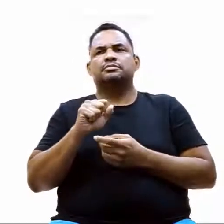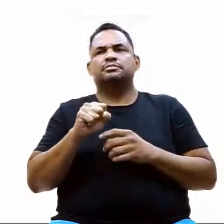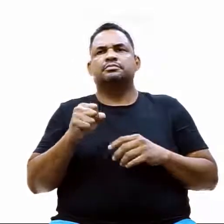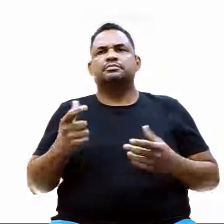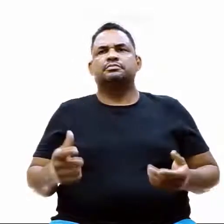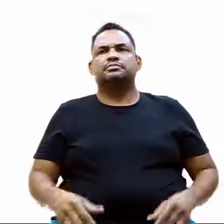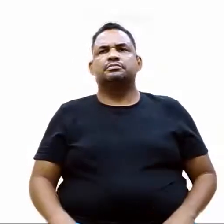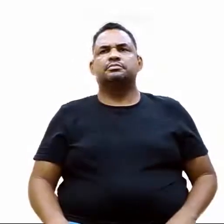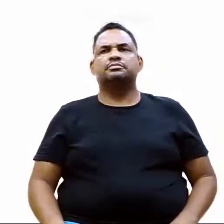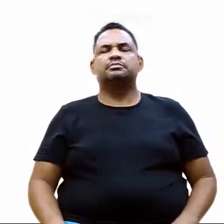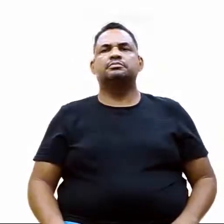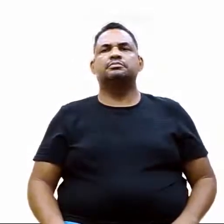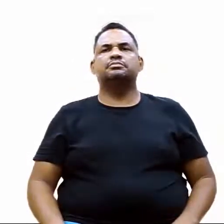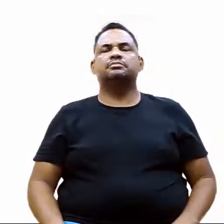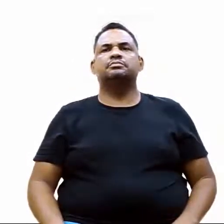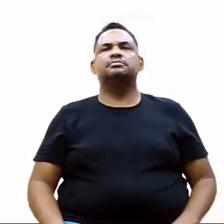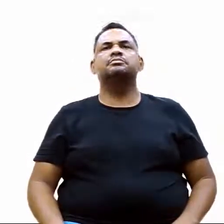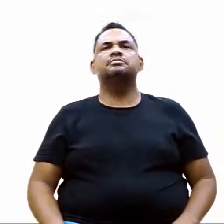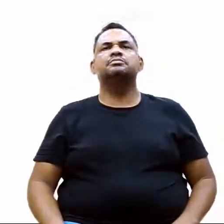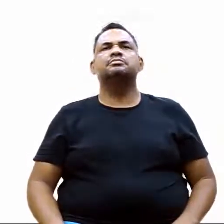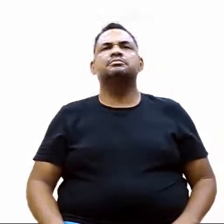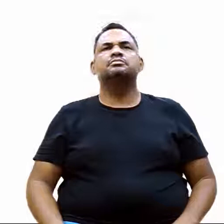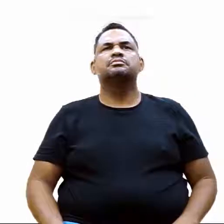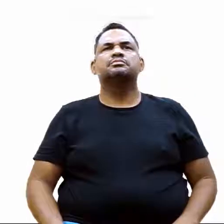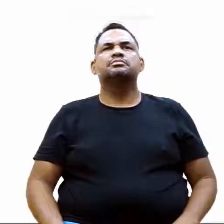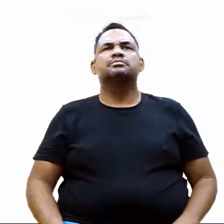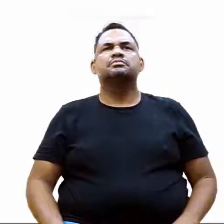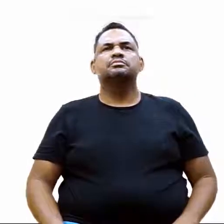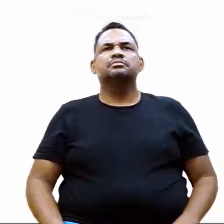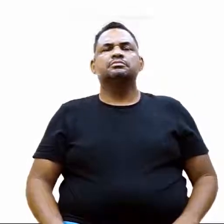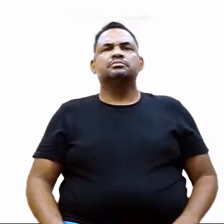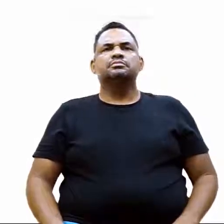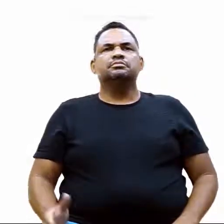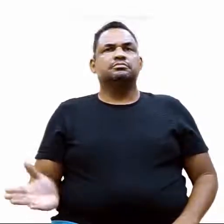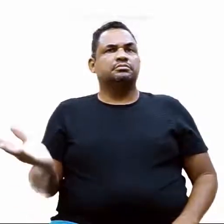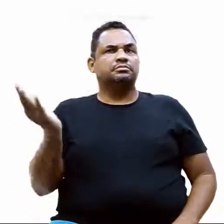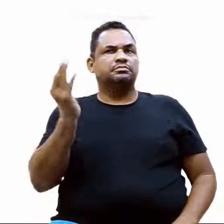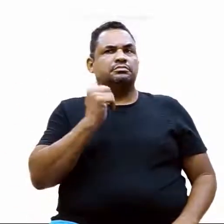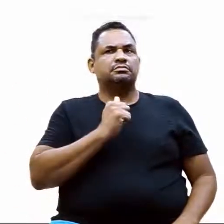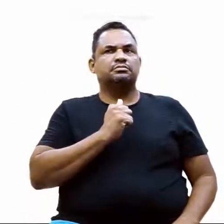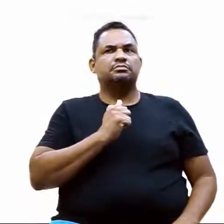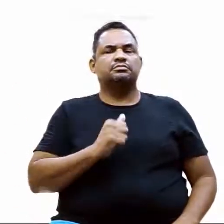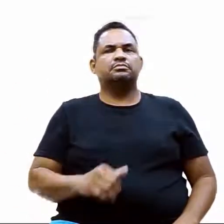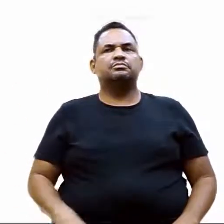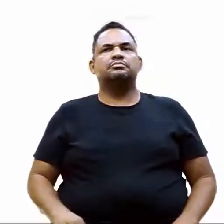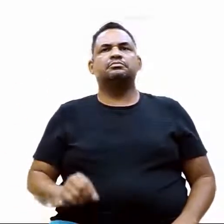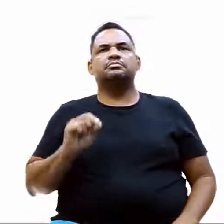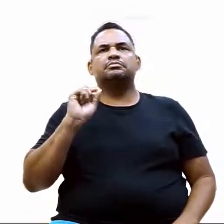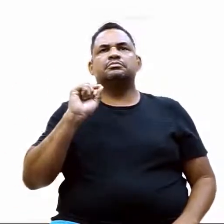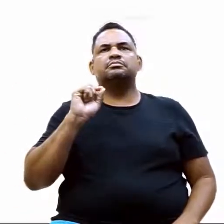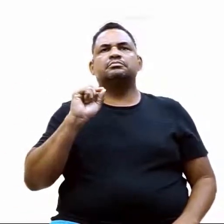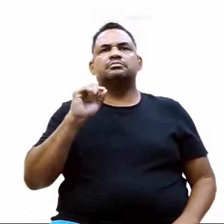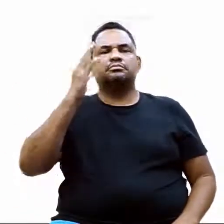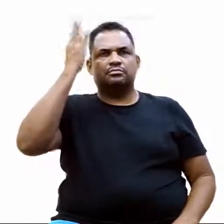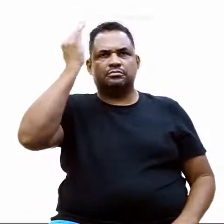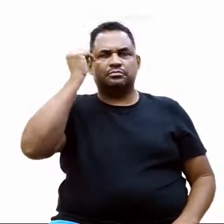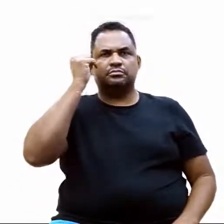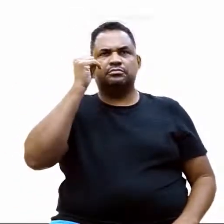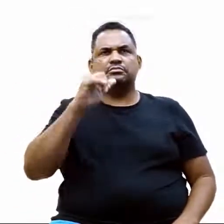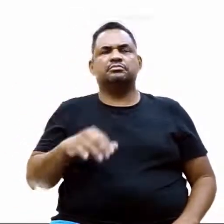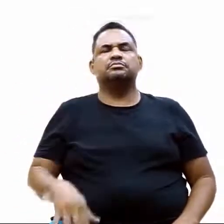E aí? Vamos lá? O que se sabe?